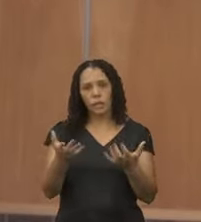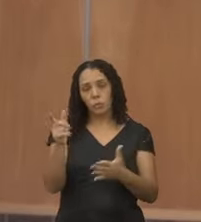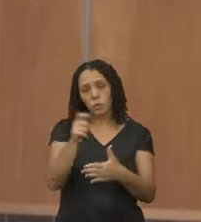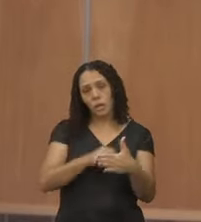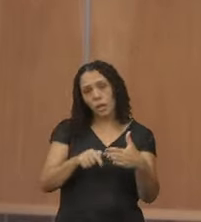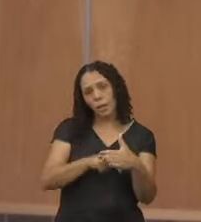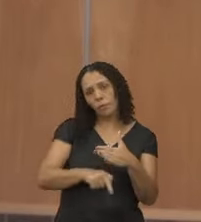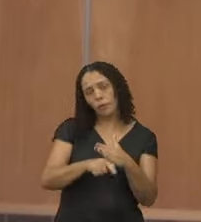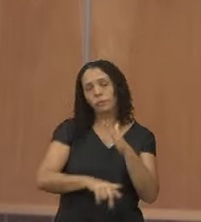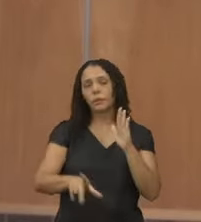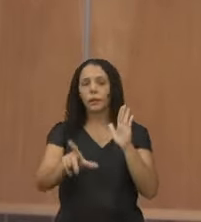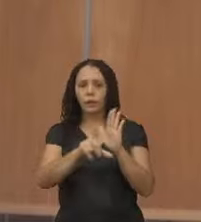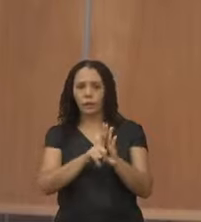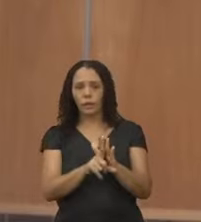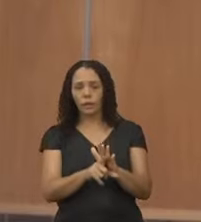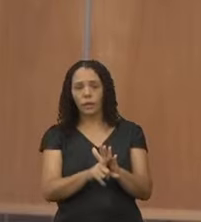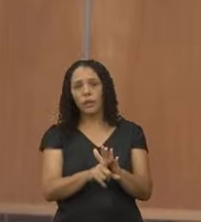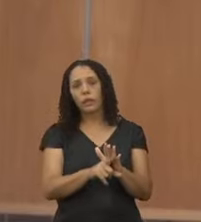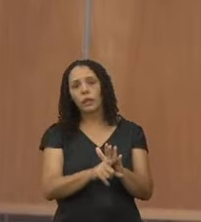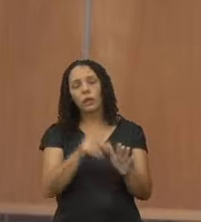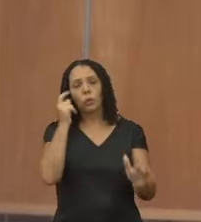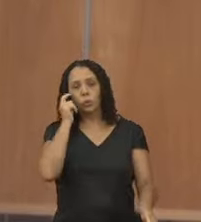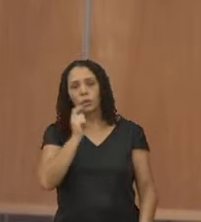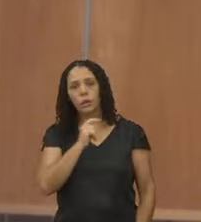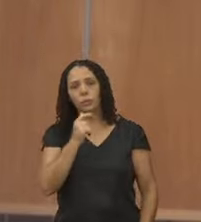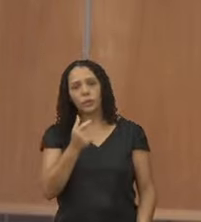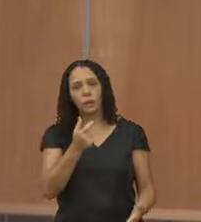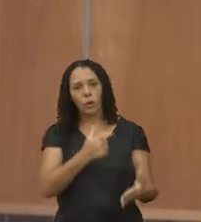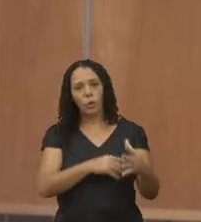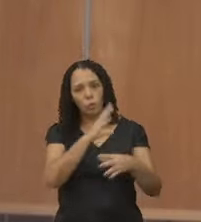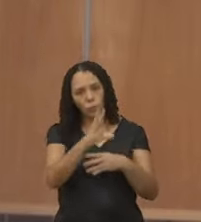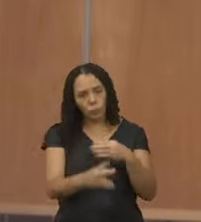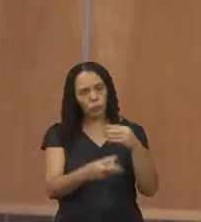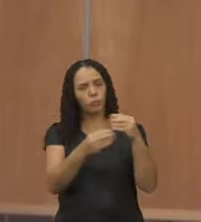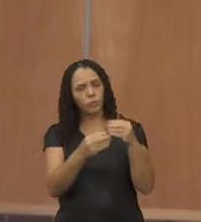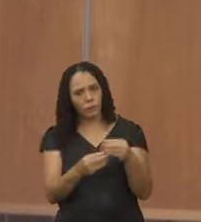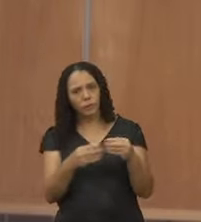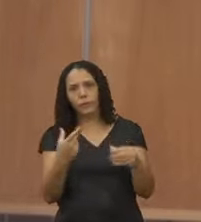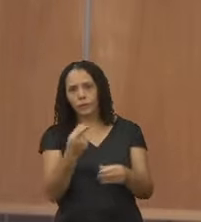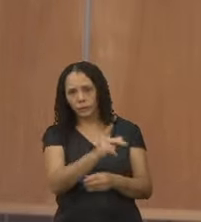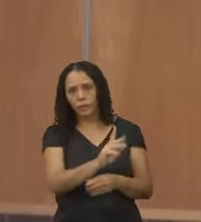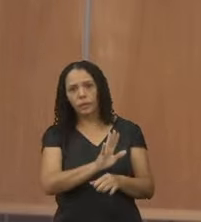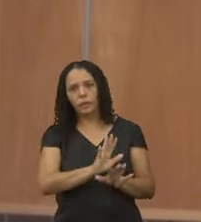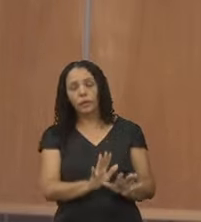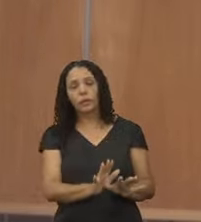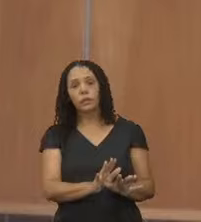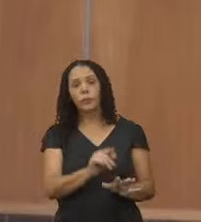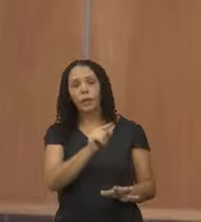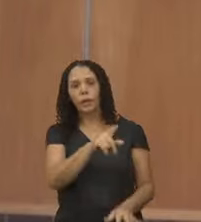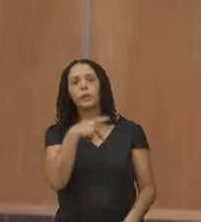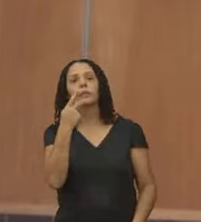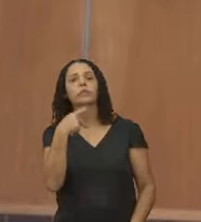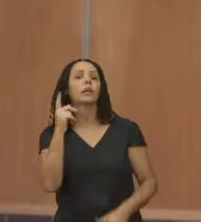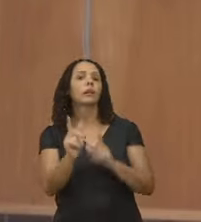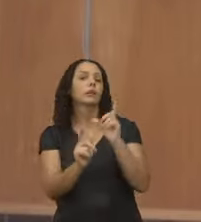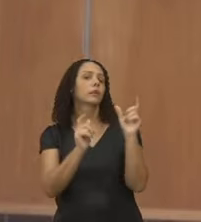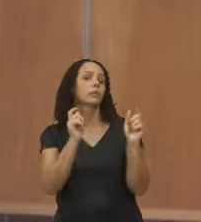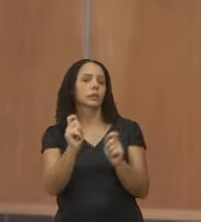lei, né, que o vereador Gabriel colocou aqui, Gabriel, né, que é uma emenda sua, né, que aqui você fala que